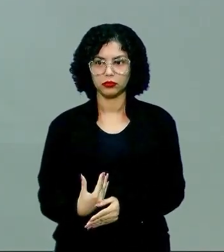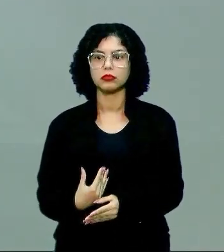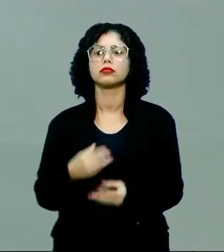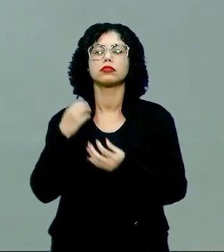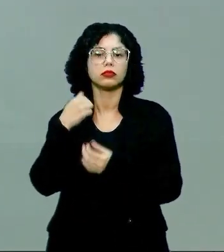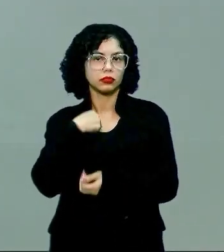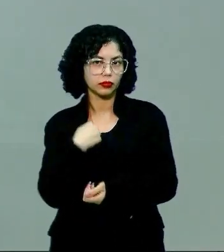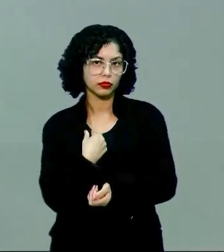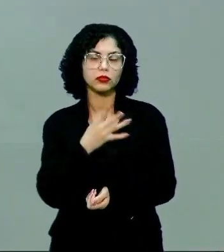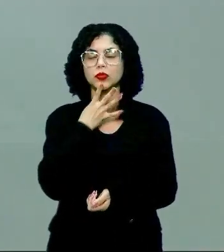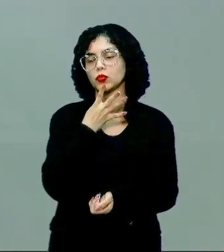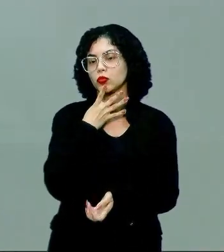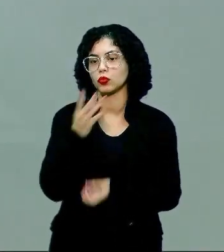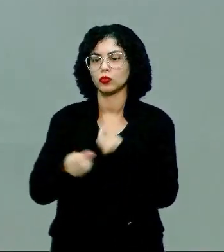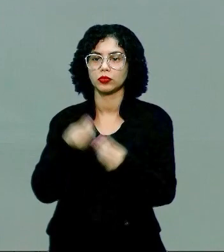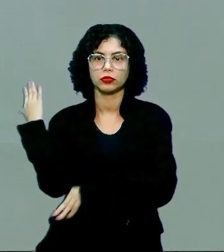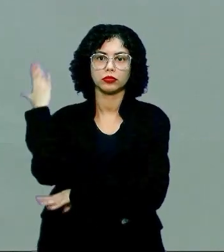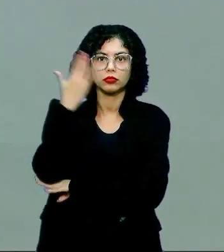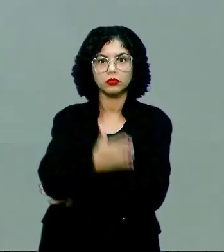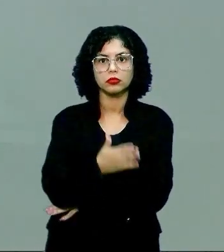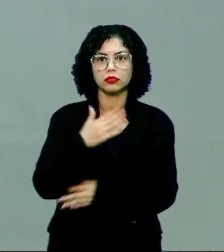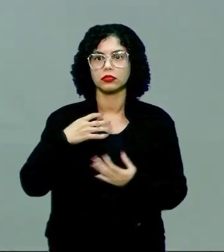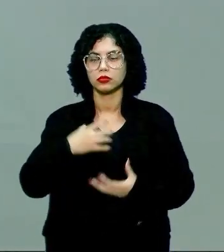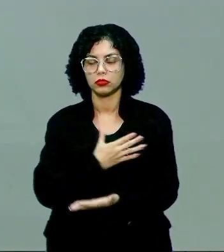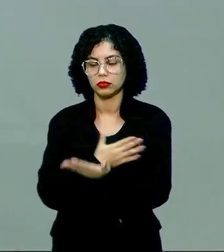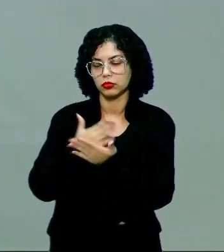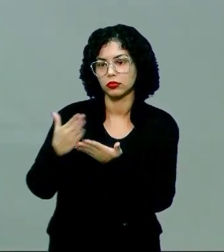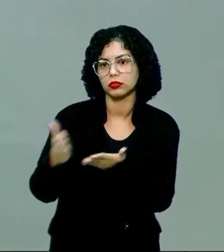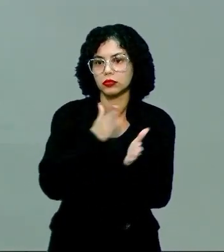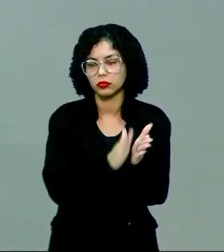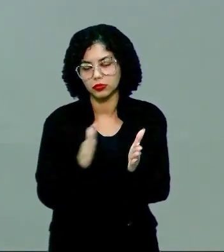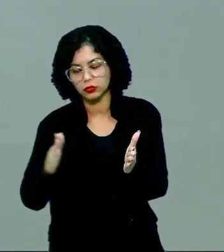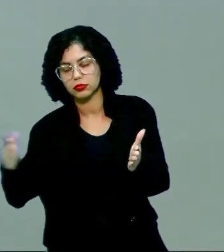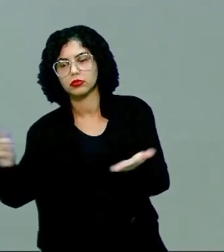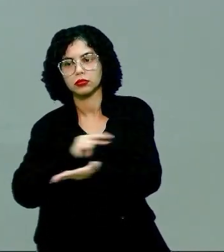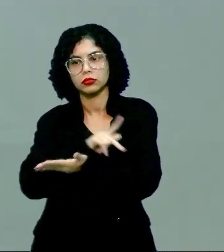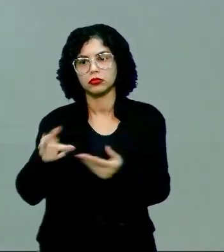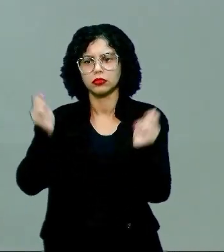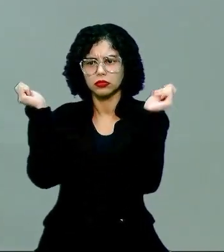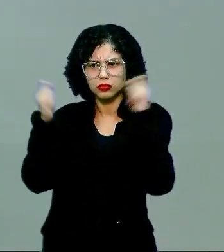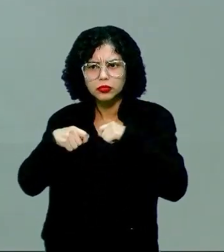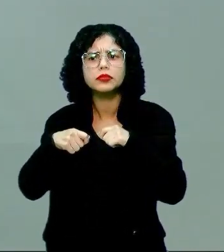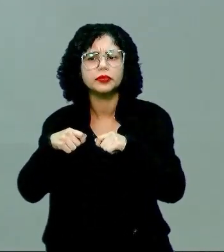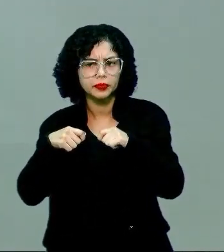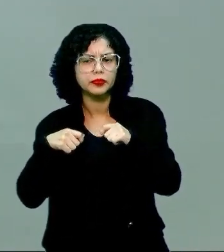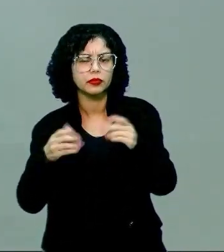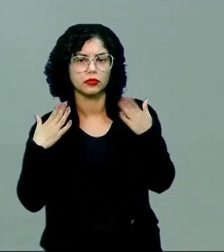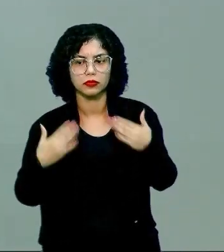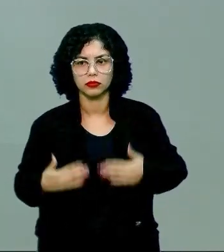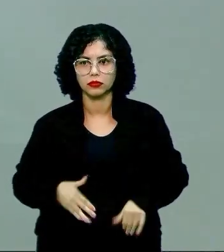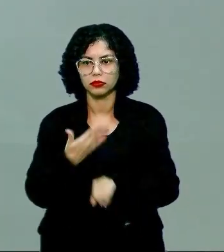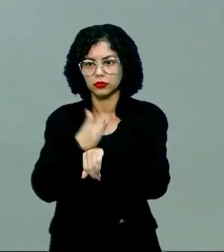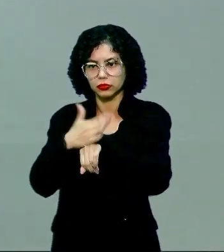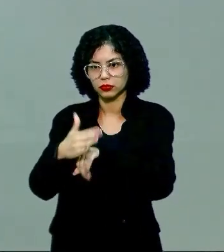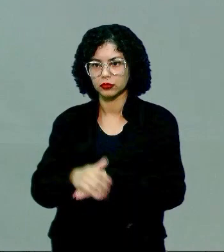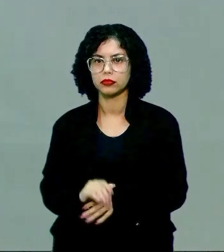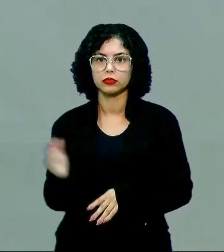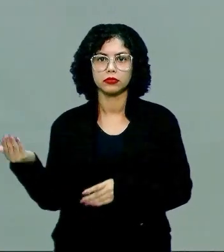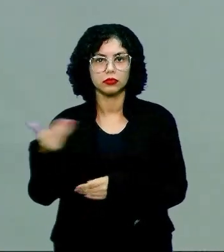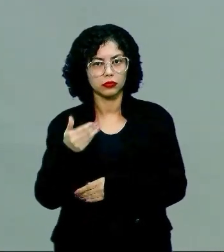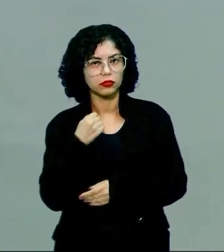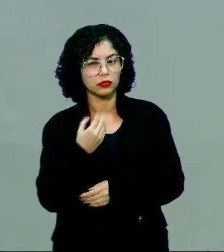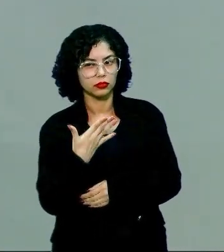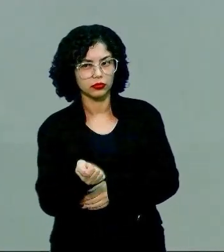tenho um direcionamento e aqui eu vou começar a perpassar diversas possibilidades de práticas corporais Tranquilo então